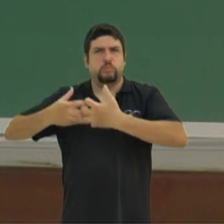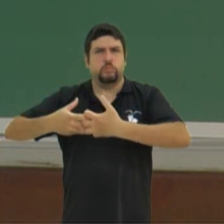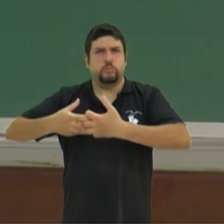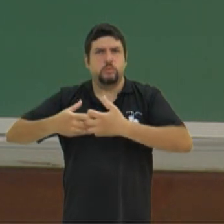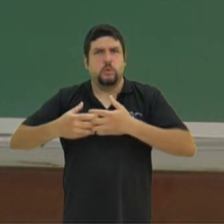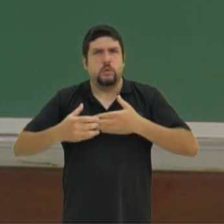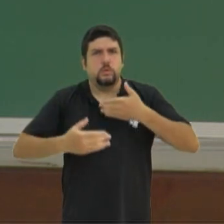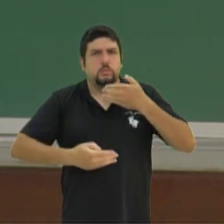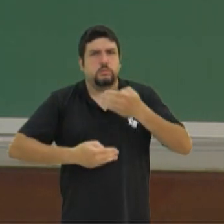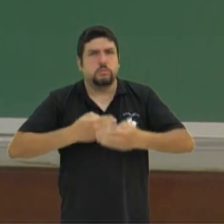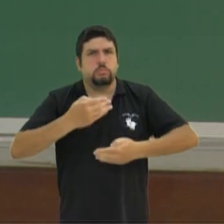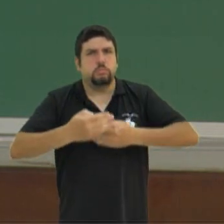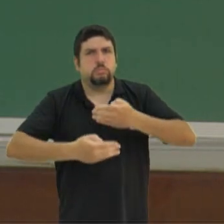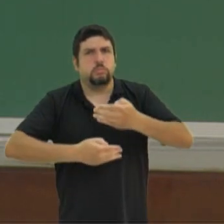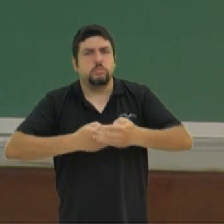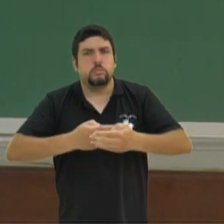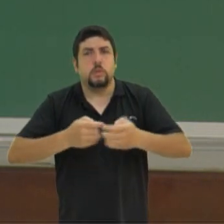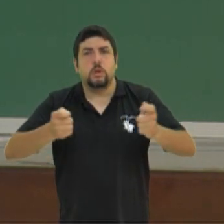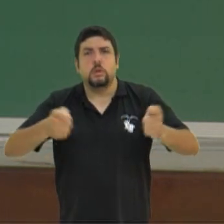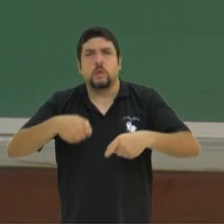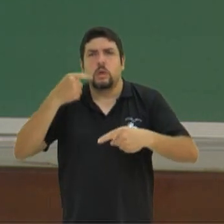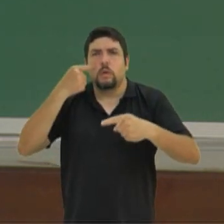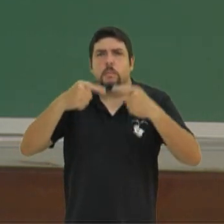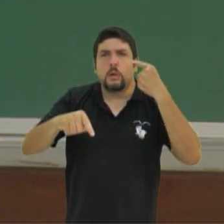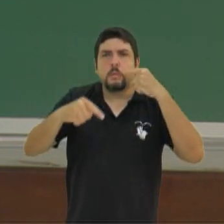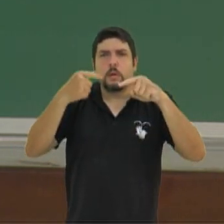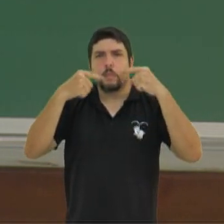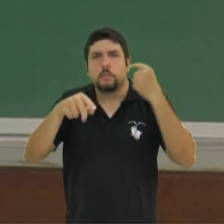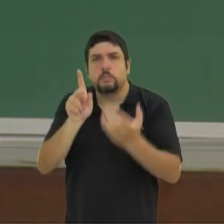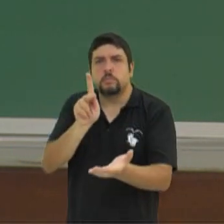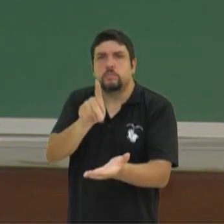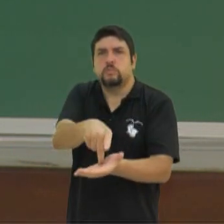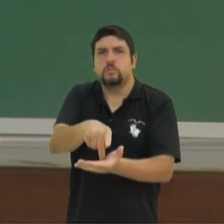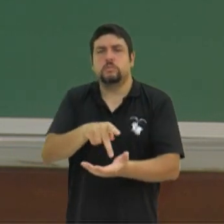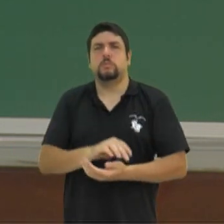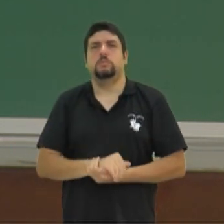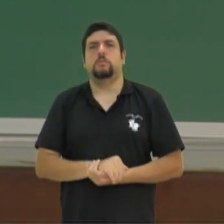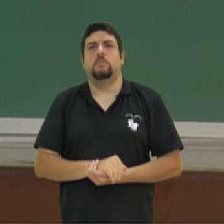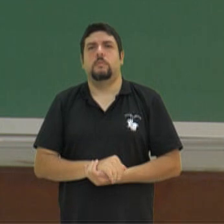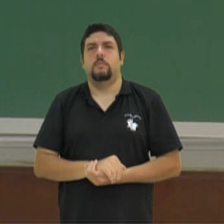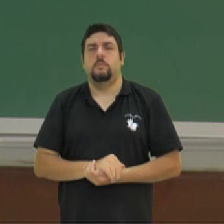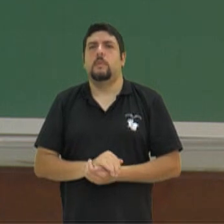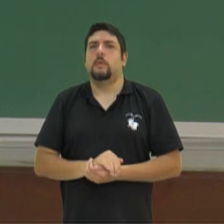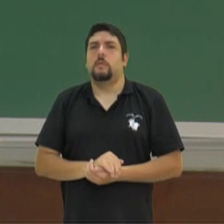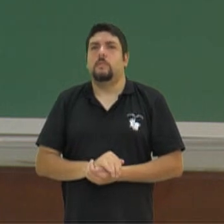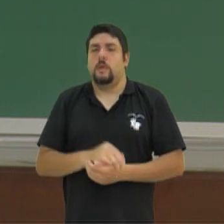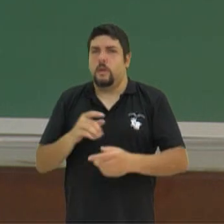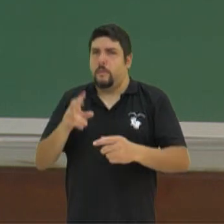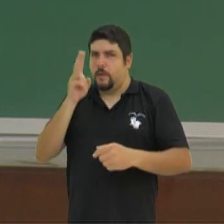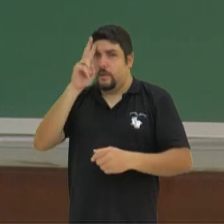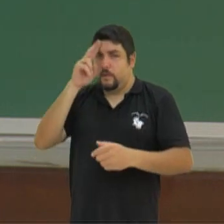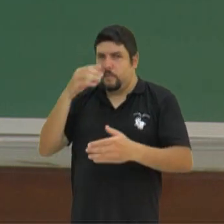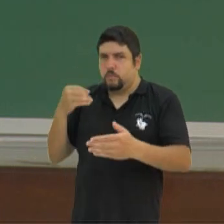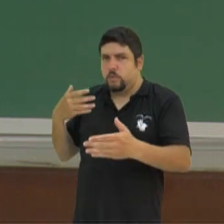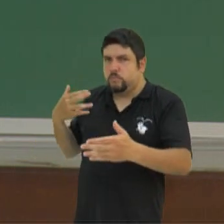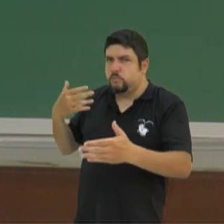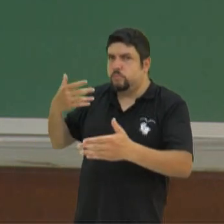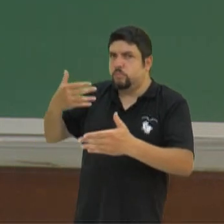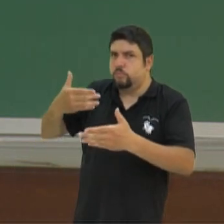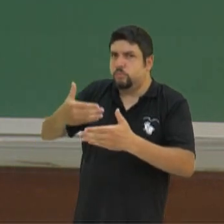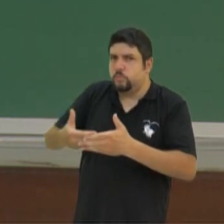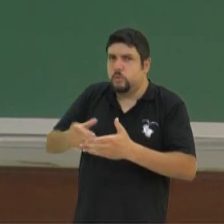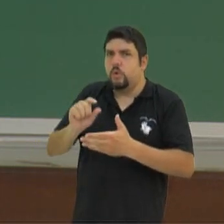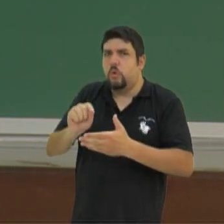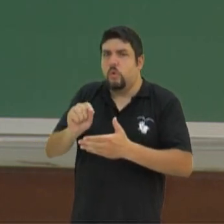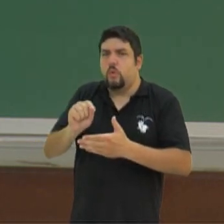verdades, né? A gente tem que lembrar, então, que até esse momento a fé, a crença, a religião